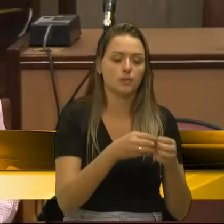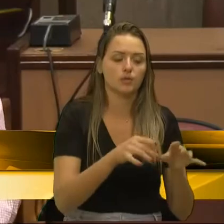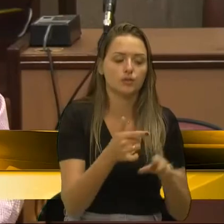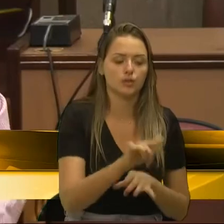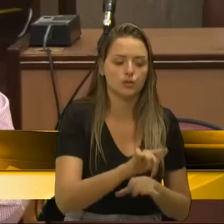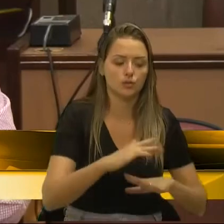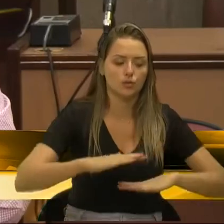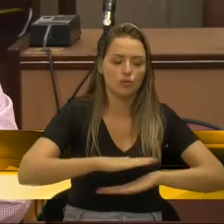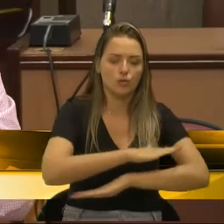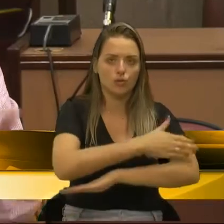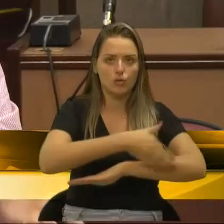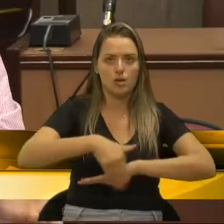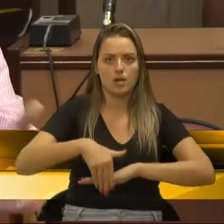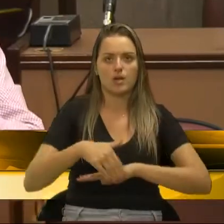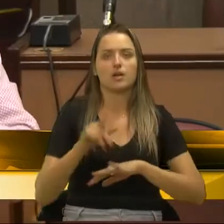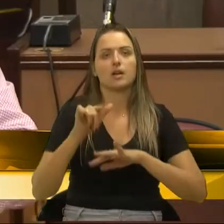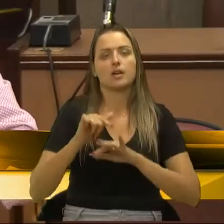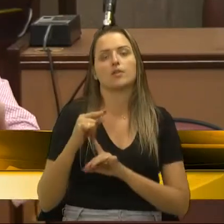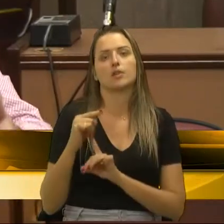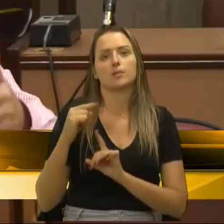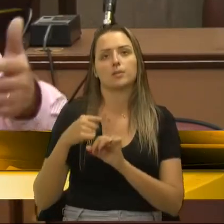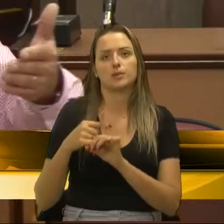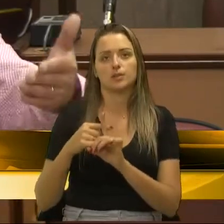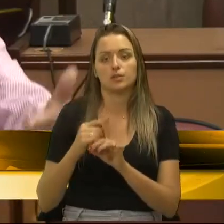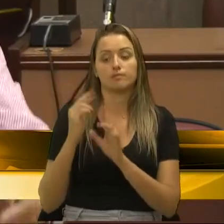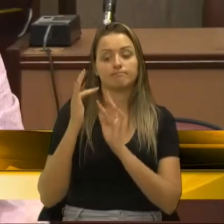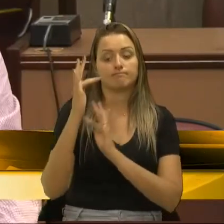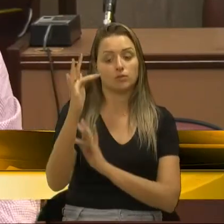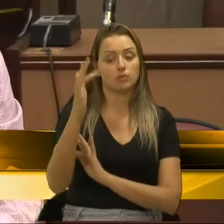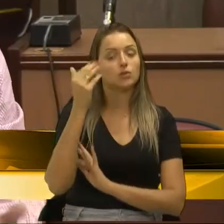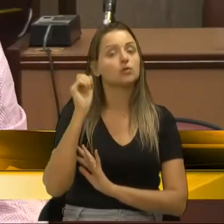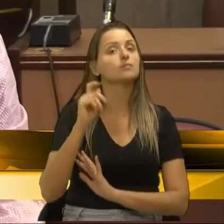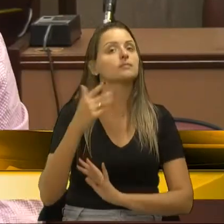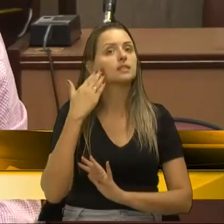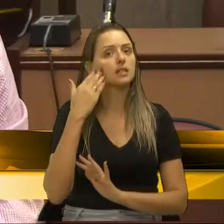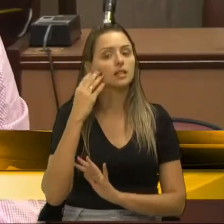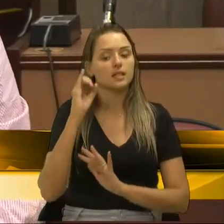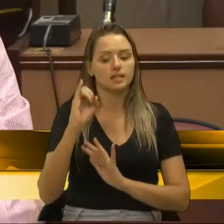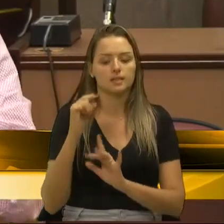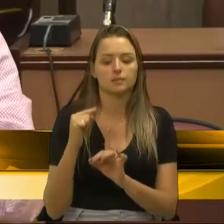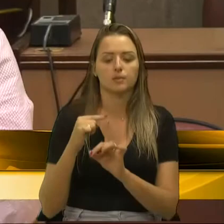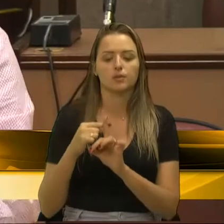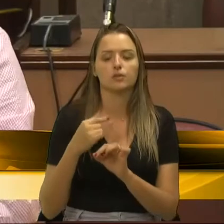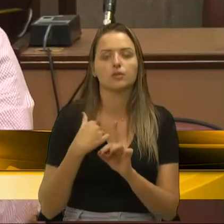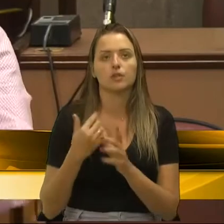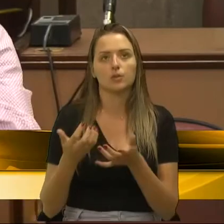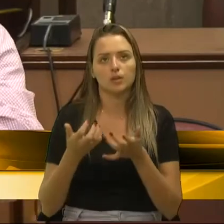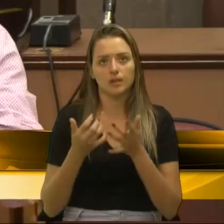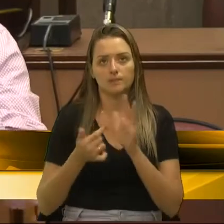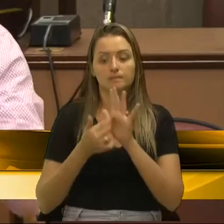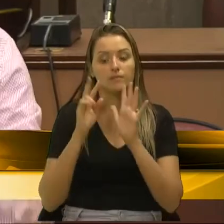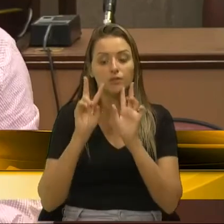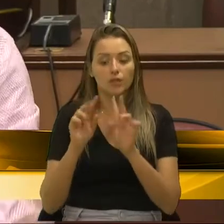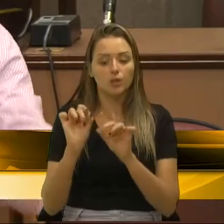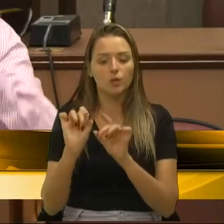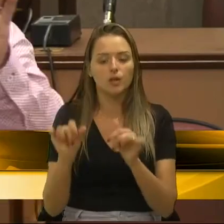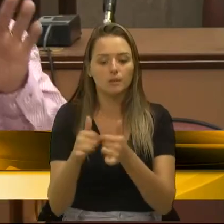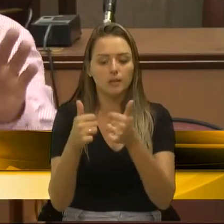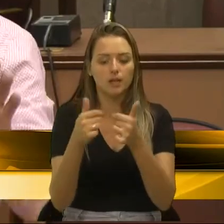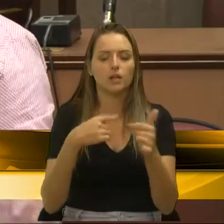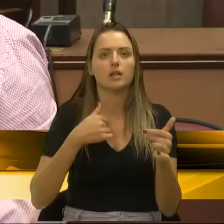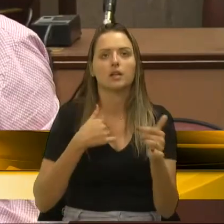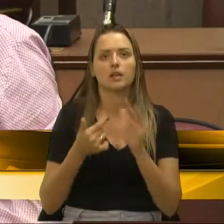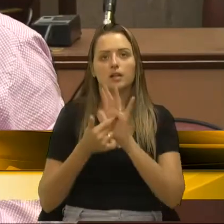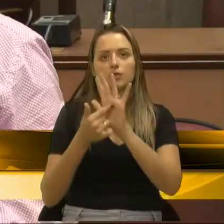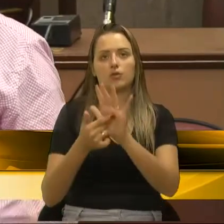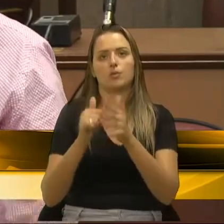novamente. Então acredito que foi positivo, logo logo vou mostrar, se assim for possível, se a gente ver as melhorias, não tem problema nenhum de